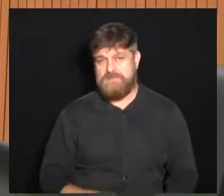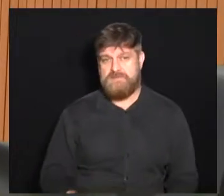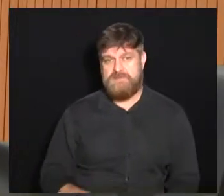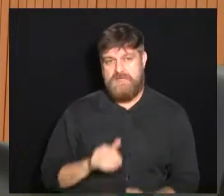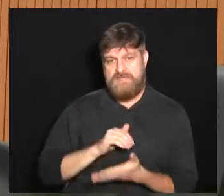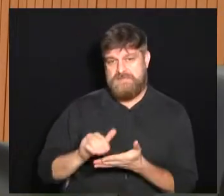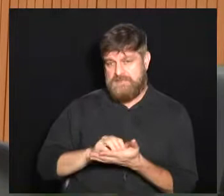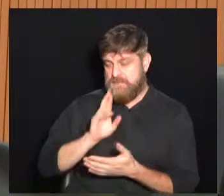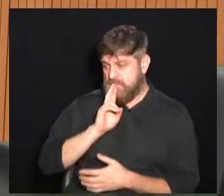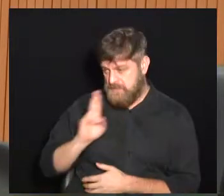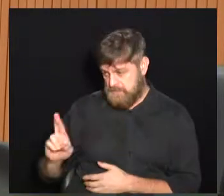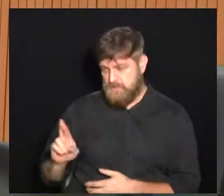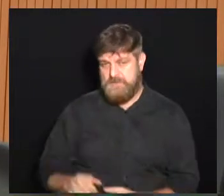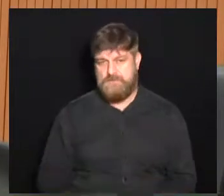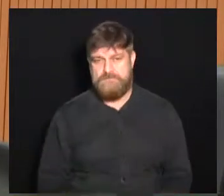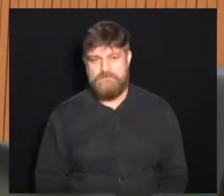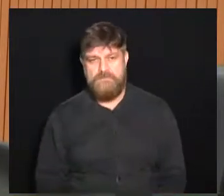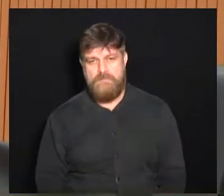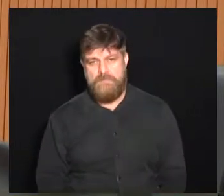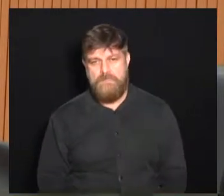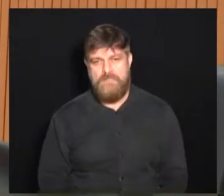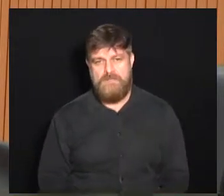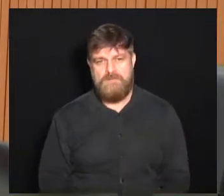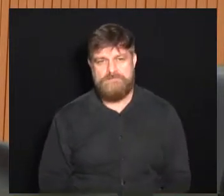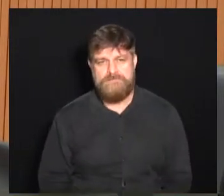falar e a gente abre para os vereadores. O Elton.